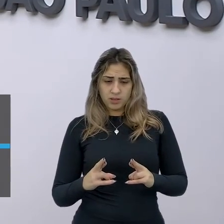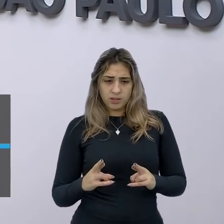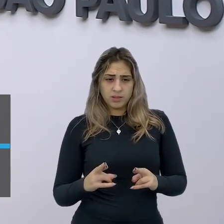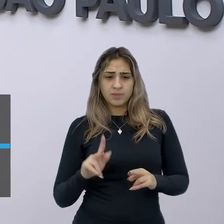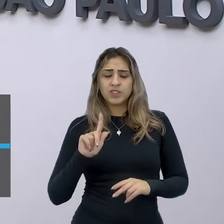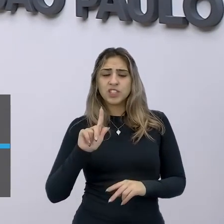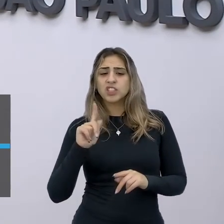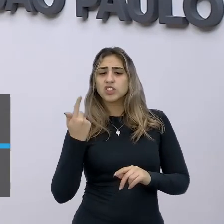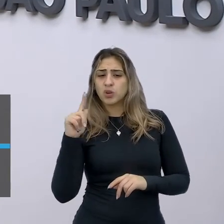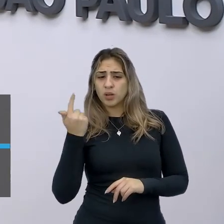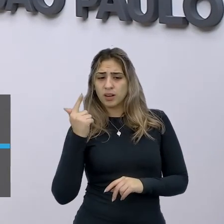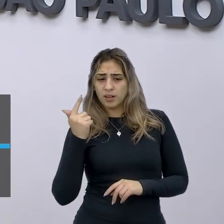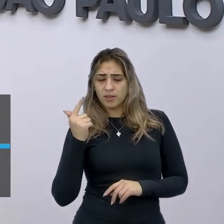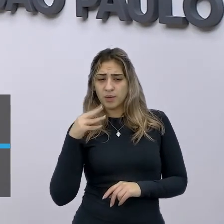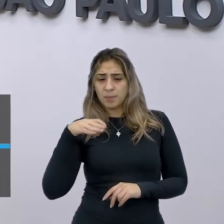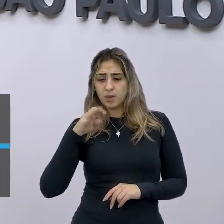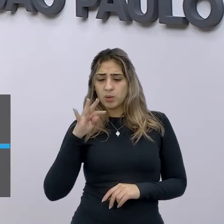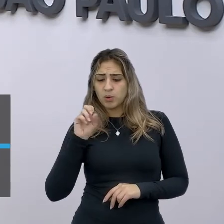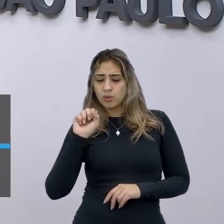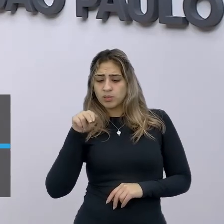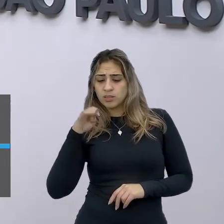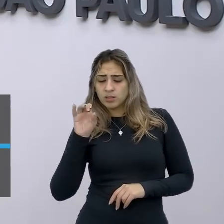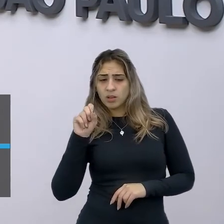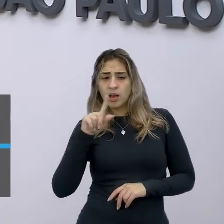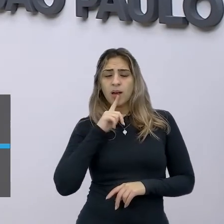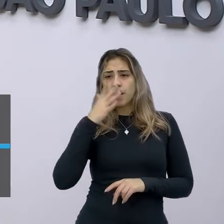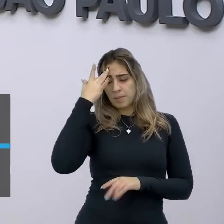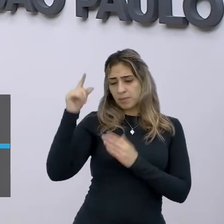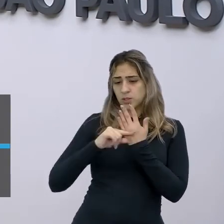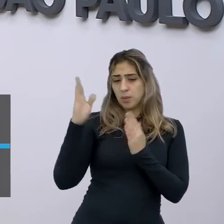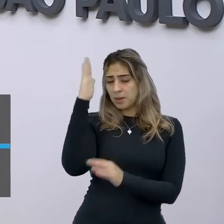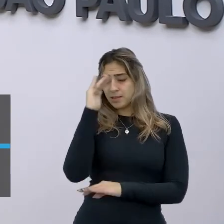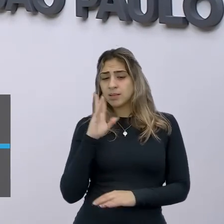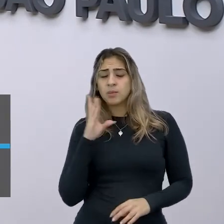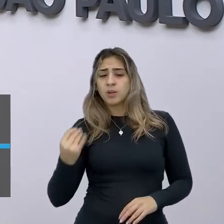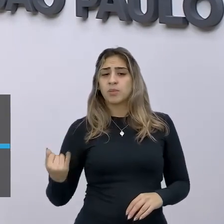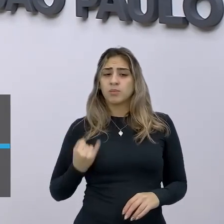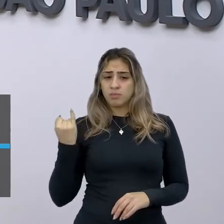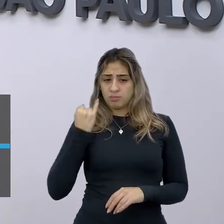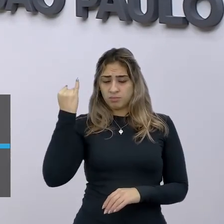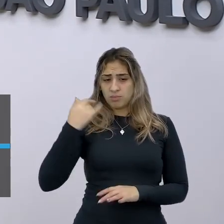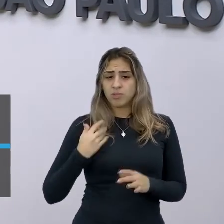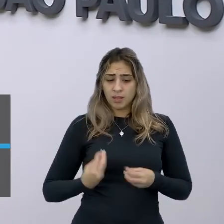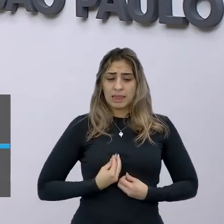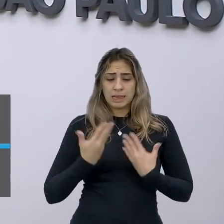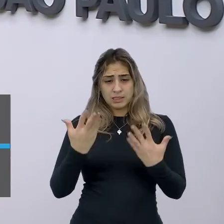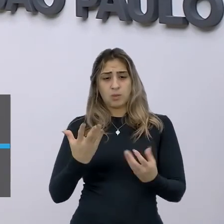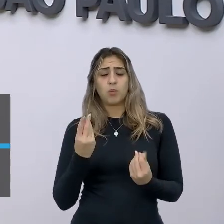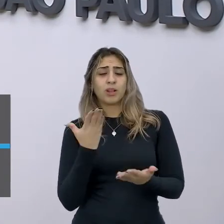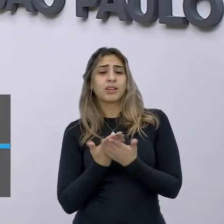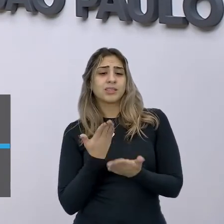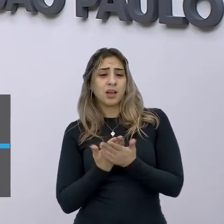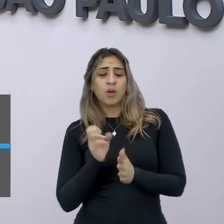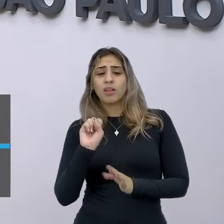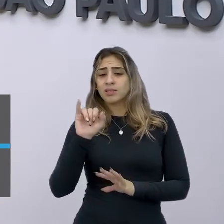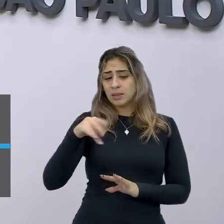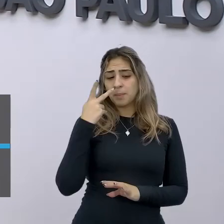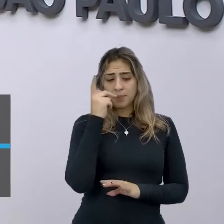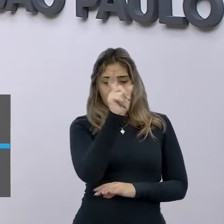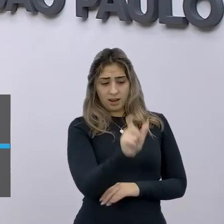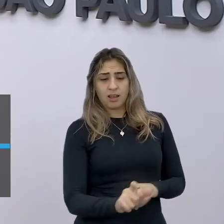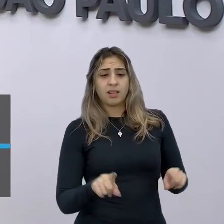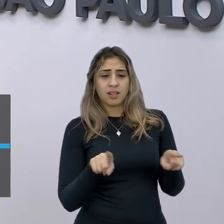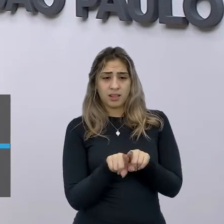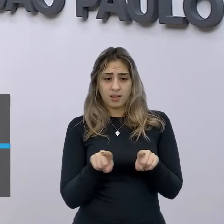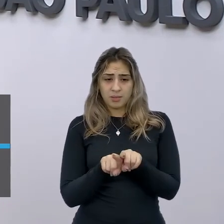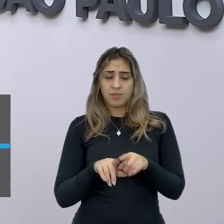da geografia do Milton Santos, que é um autor brasileiro muito importante, mas eu dediquei muitas aulas para ele